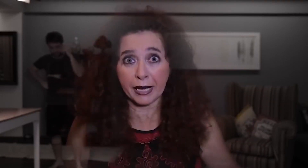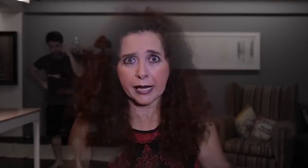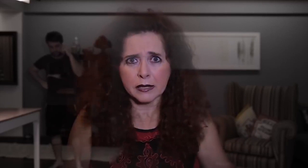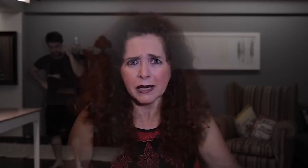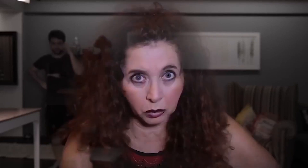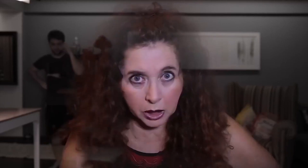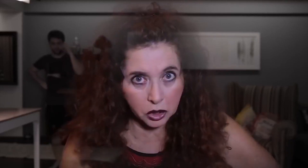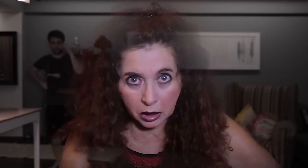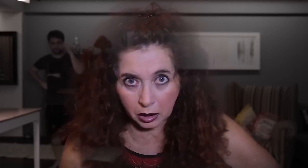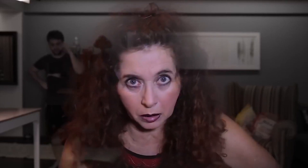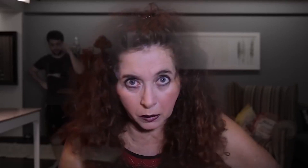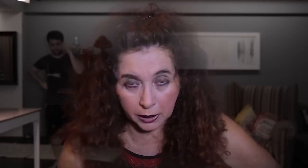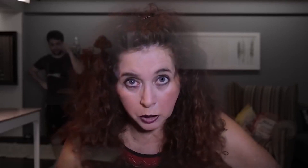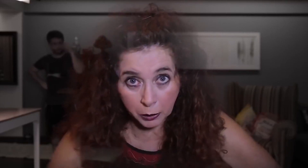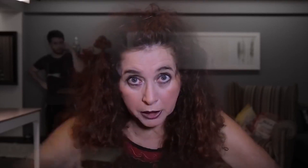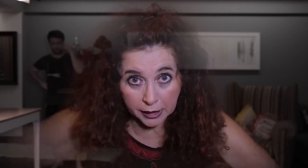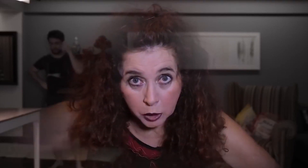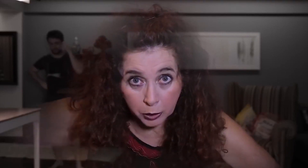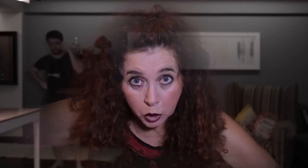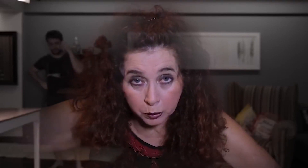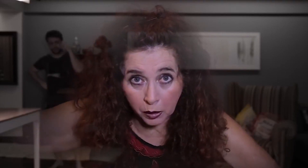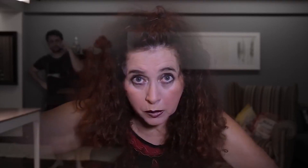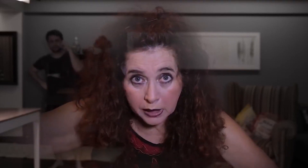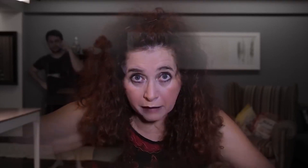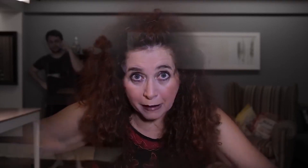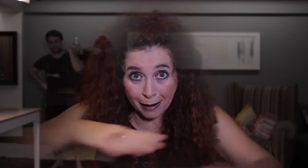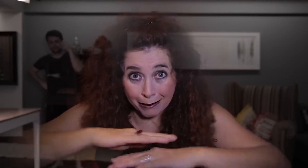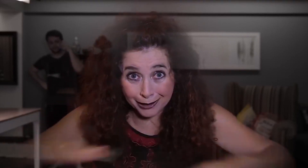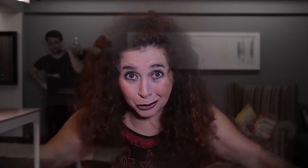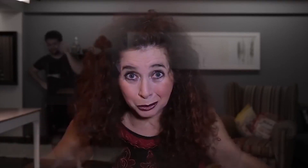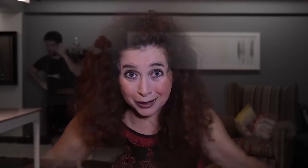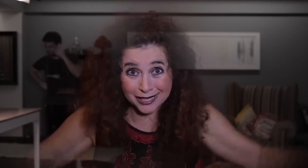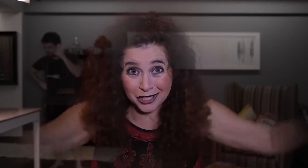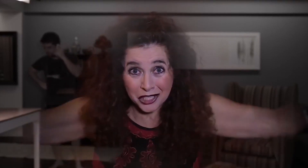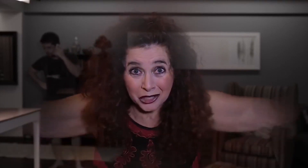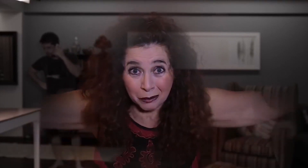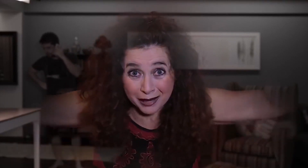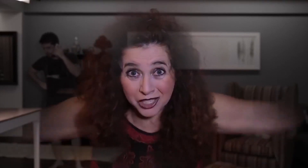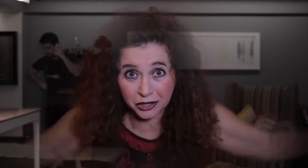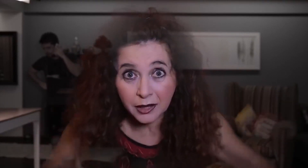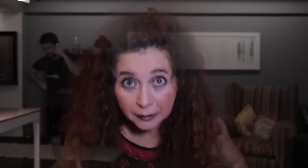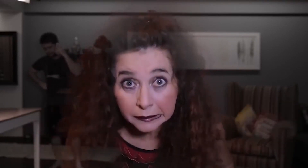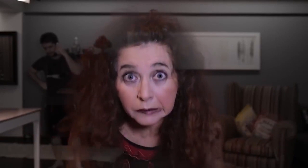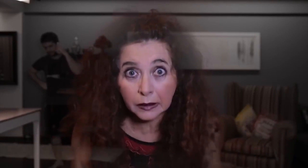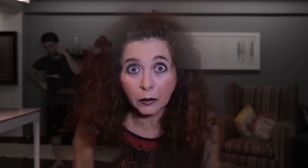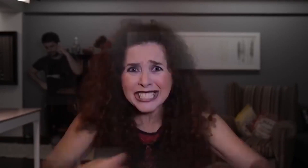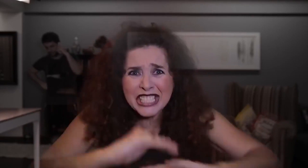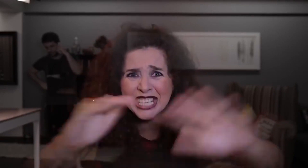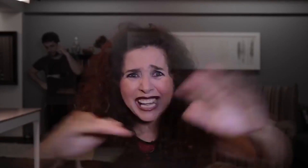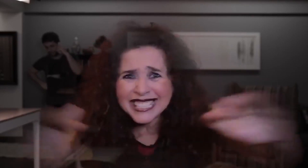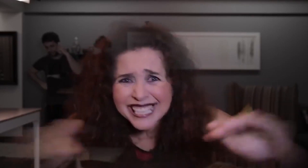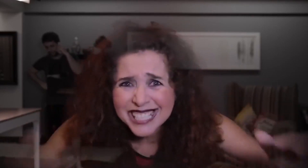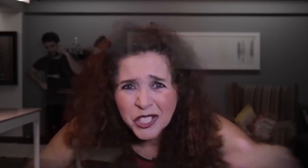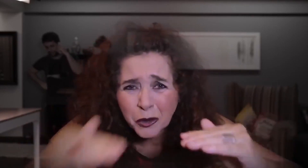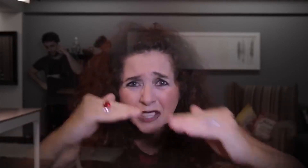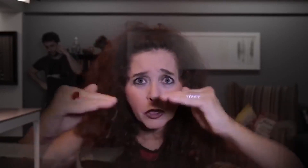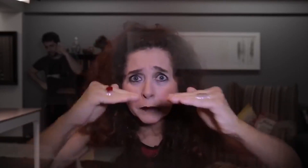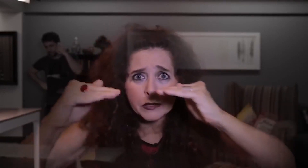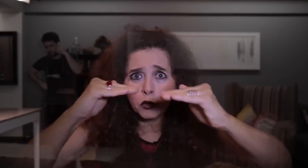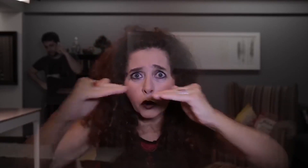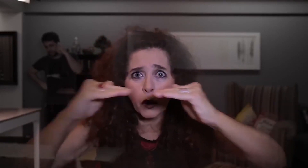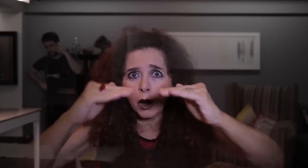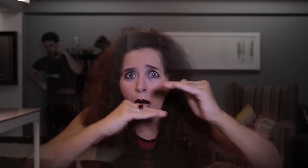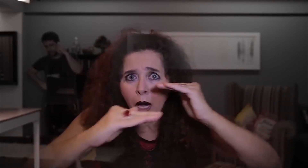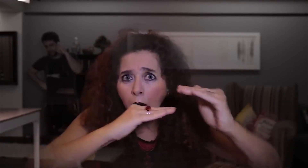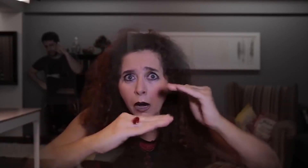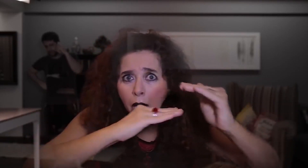de ajudar o próximo, uma prece, não deixa não. Olha, isso pode atrair espíritos bons e aí vai babar tudo, porque se a gente não presta, entendeu?